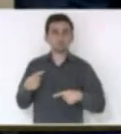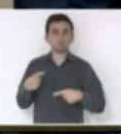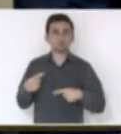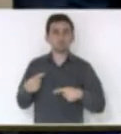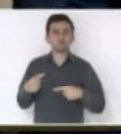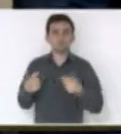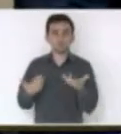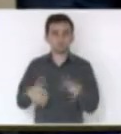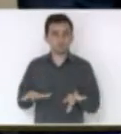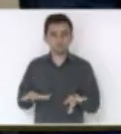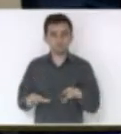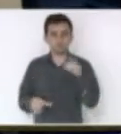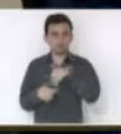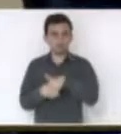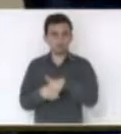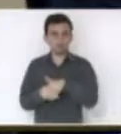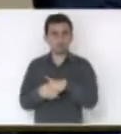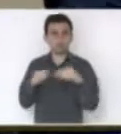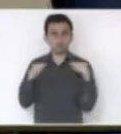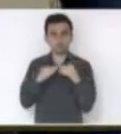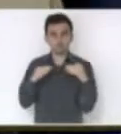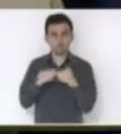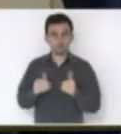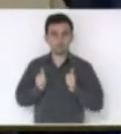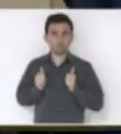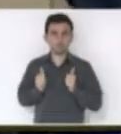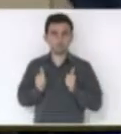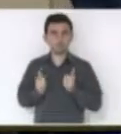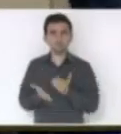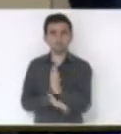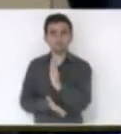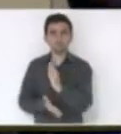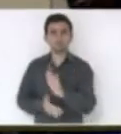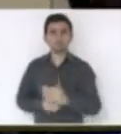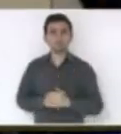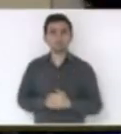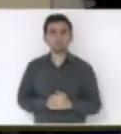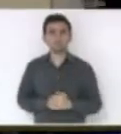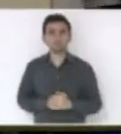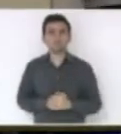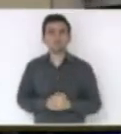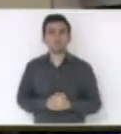não haveria o que discutir em votação. Quem estiver de acordo permaneça como está aprovado.